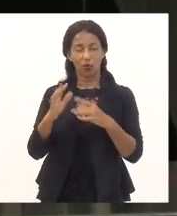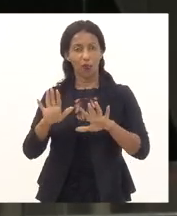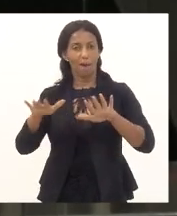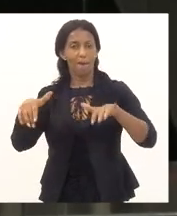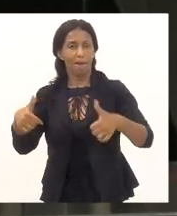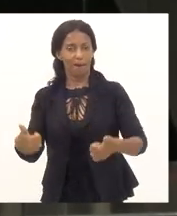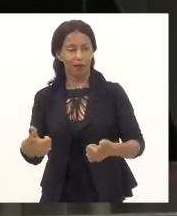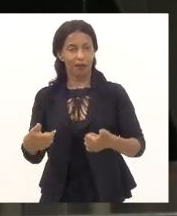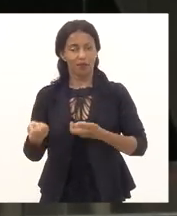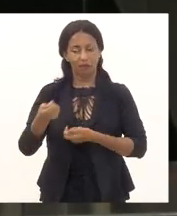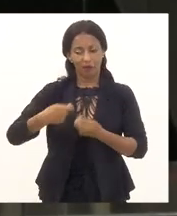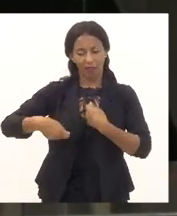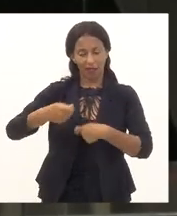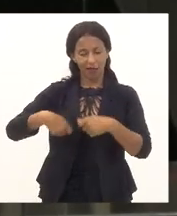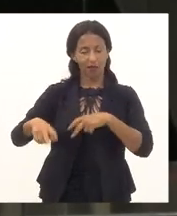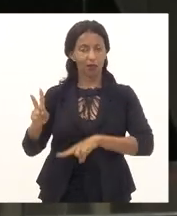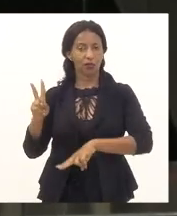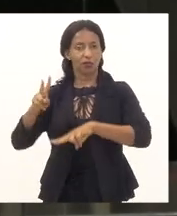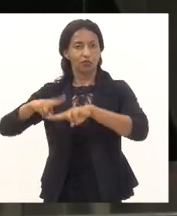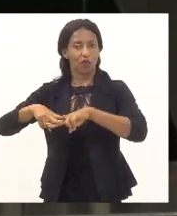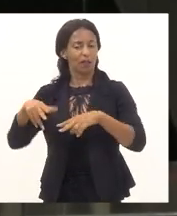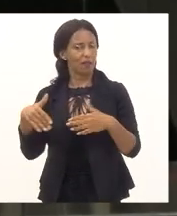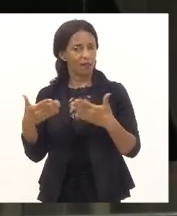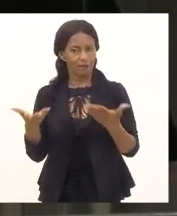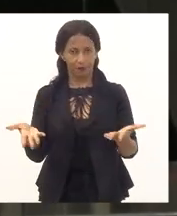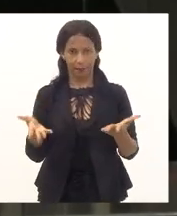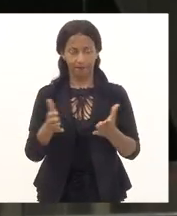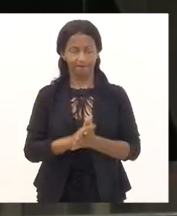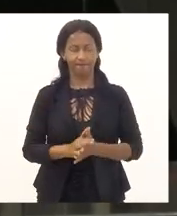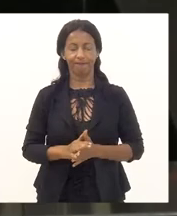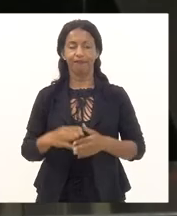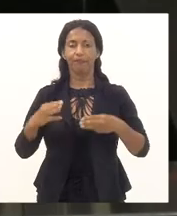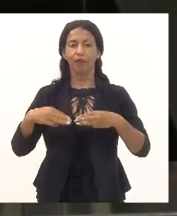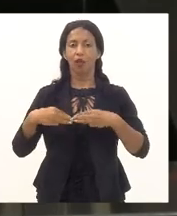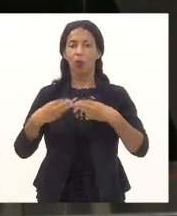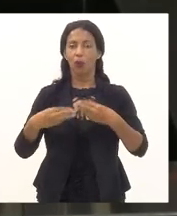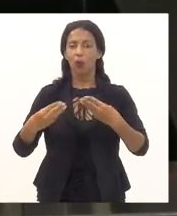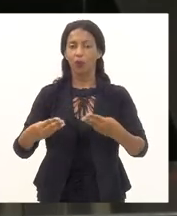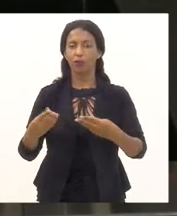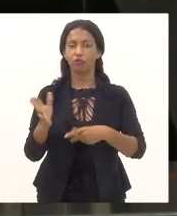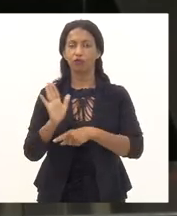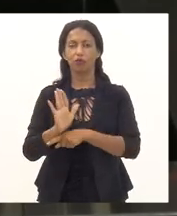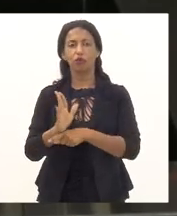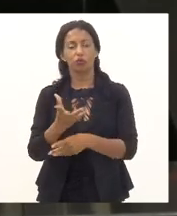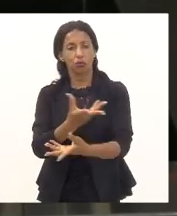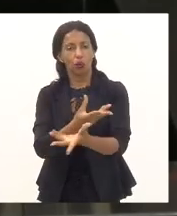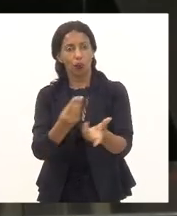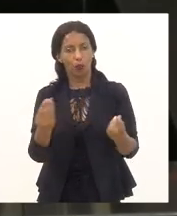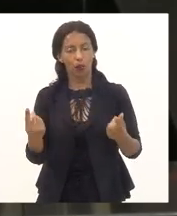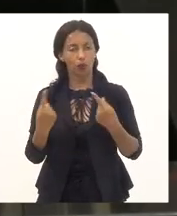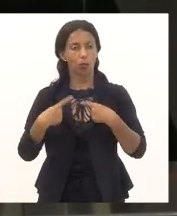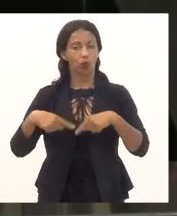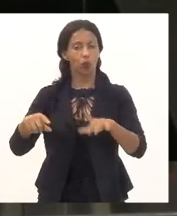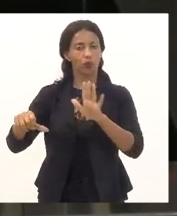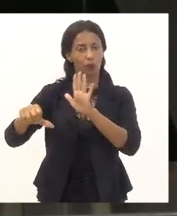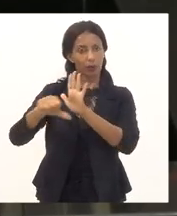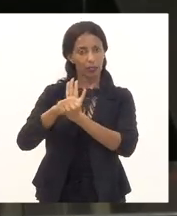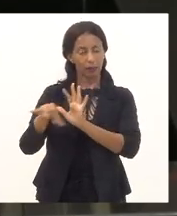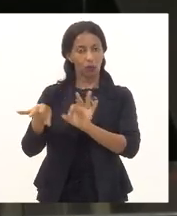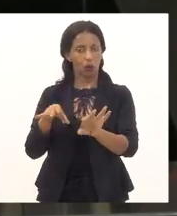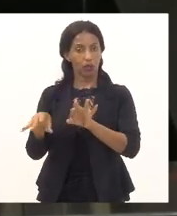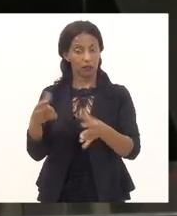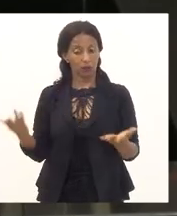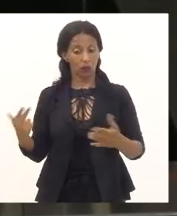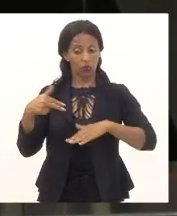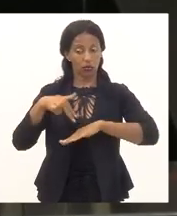sobre a questão da administração penitenciária, enfim. O ministro contribuiu muito no combate ao crime organizado. Então, hoje, nessa